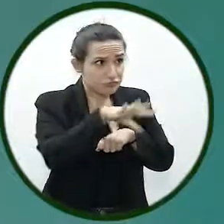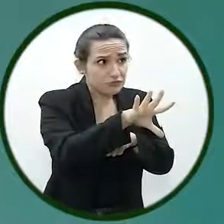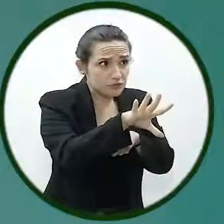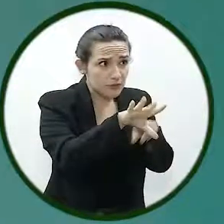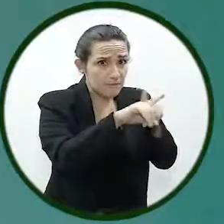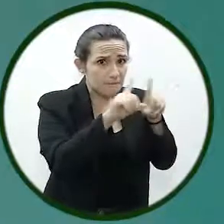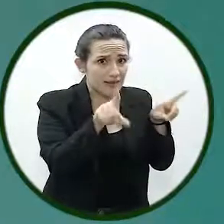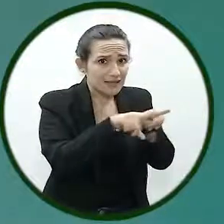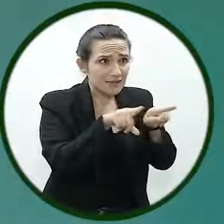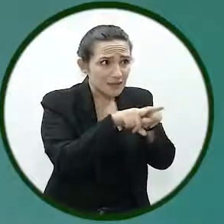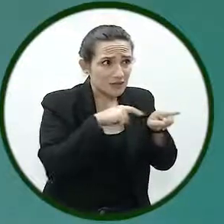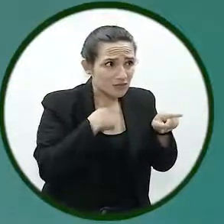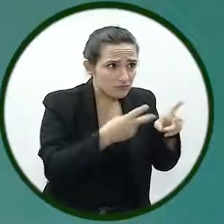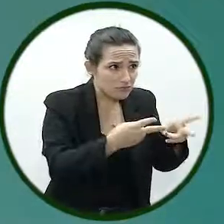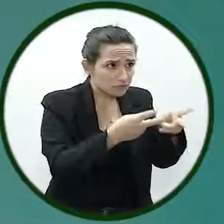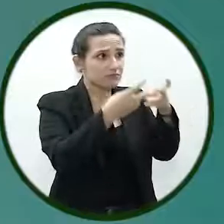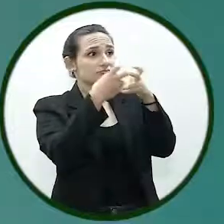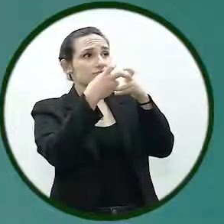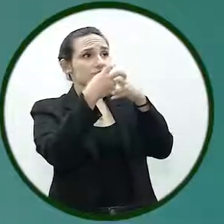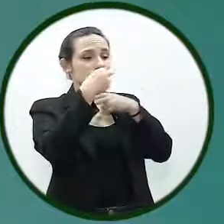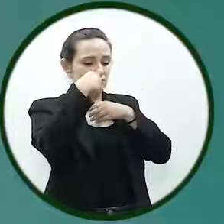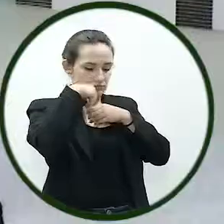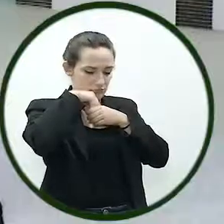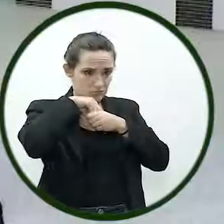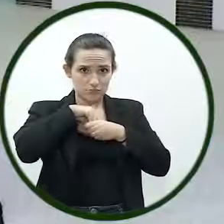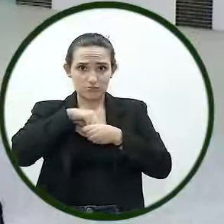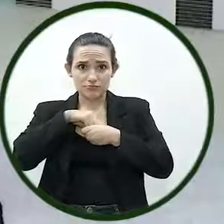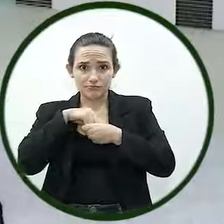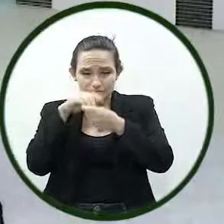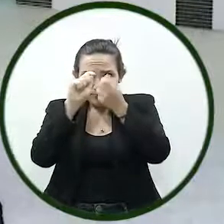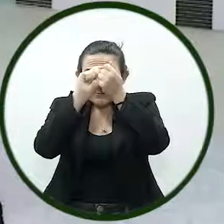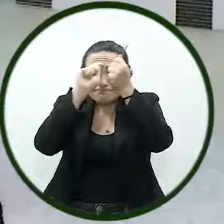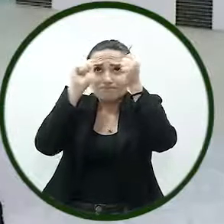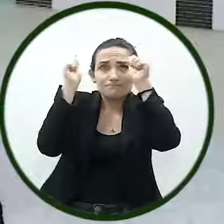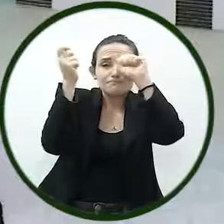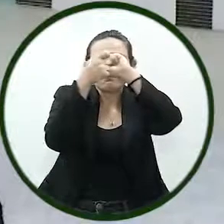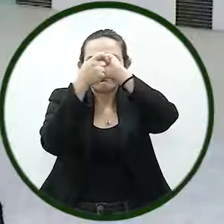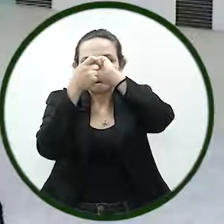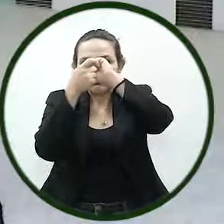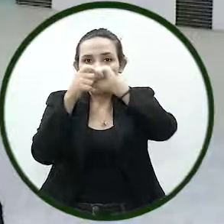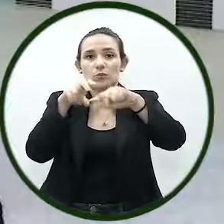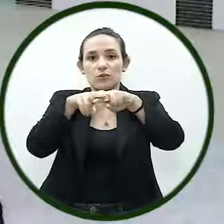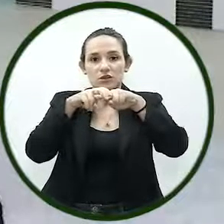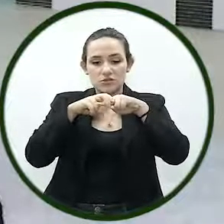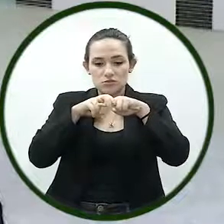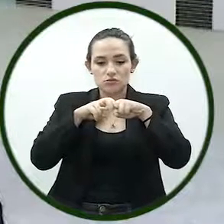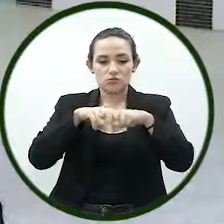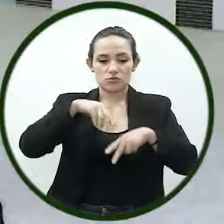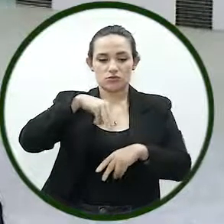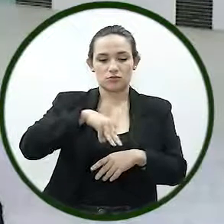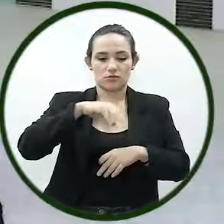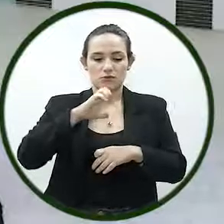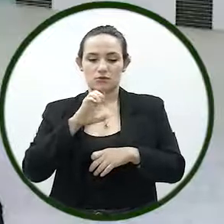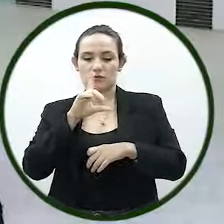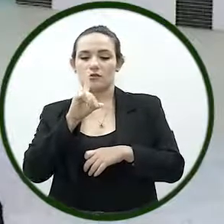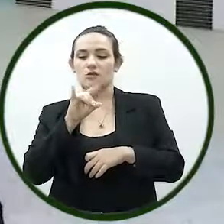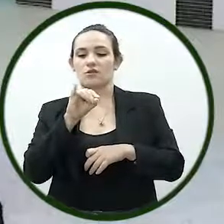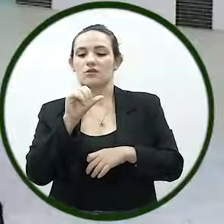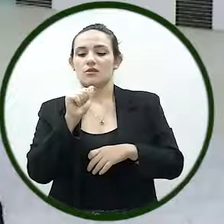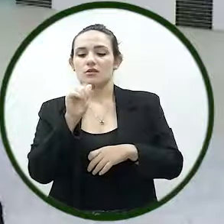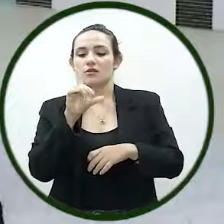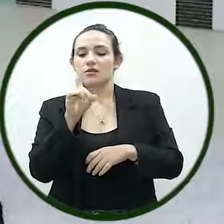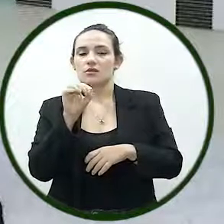essas informações, eu internalizo essas informações. E esses mediadores, eles vão constituir a